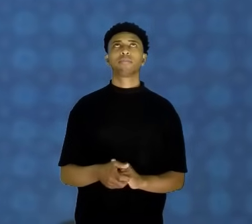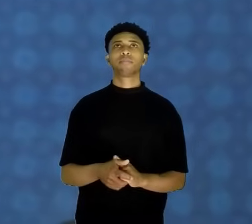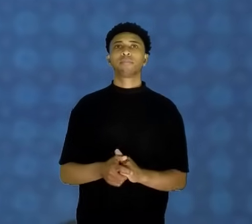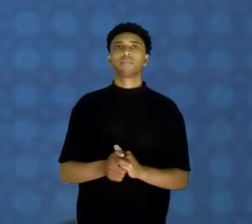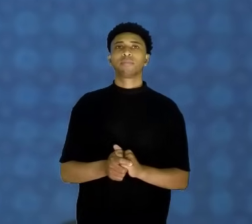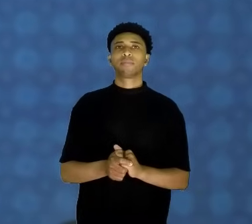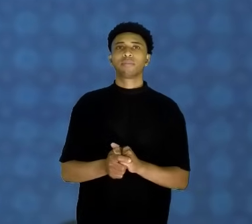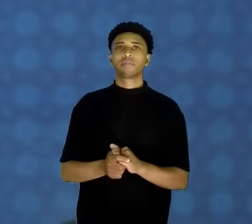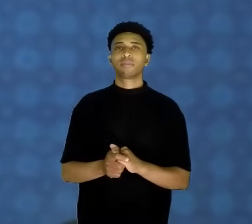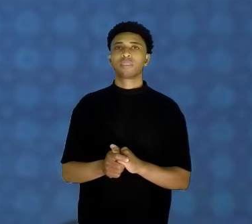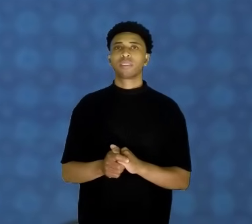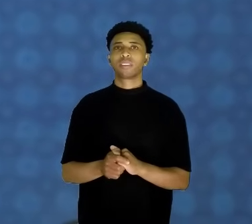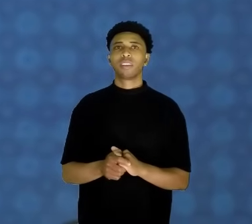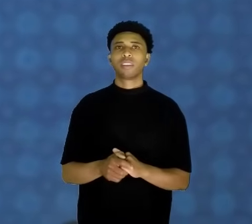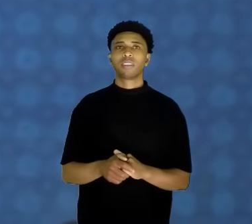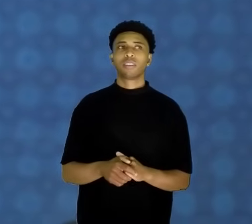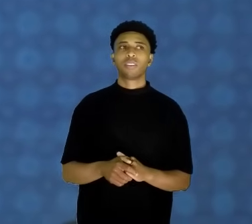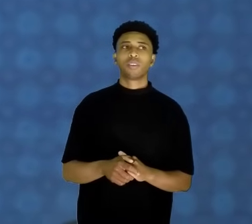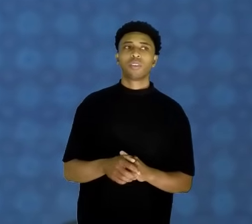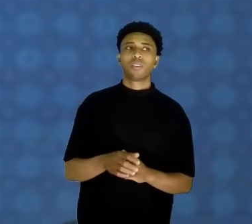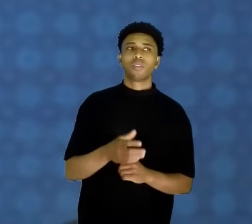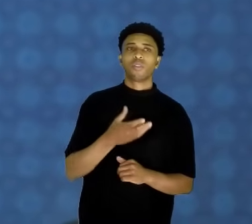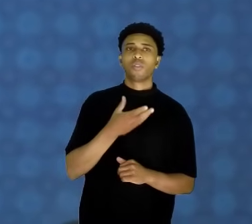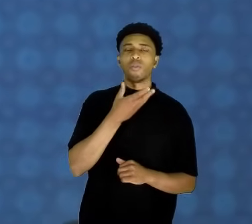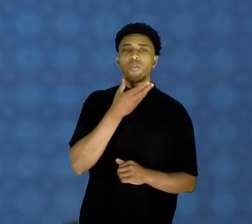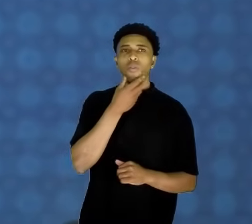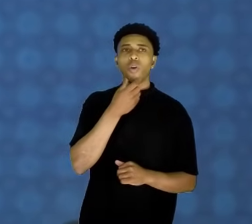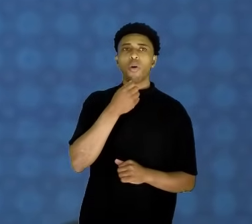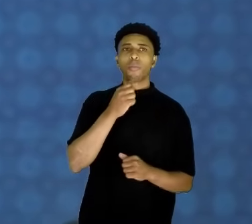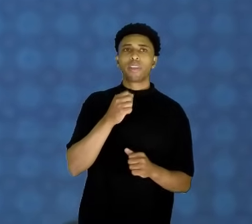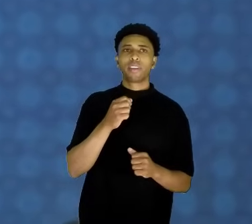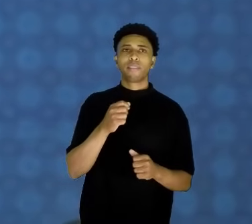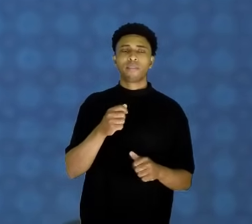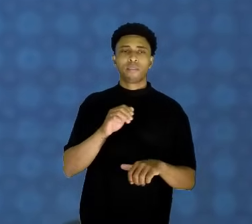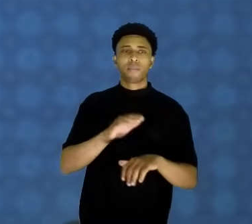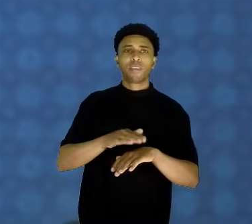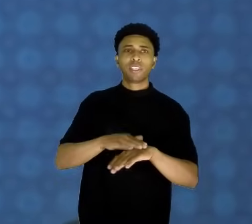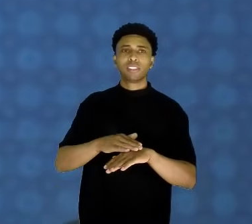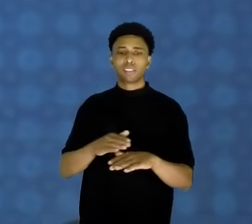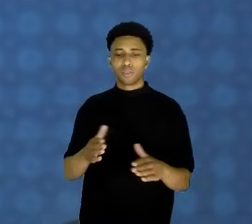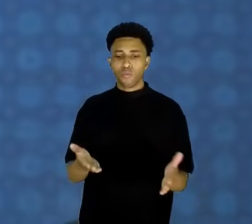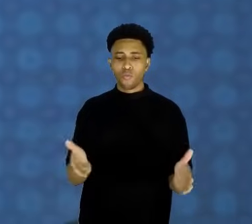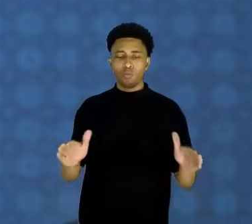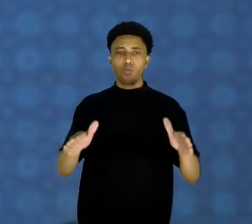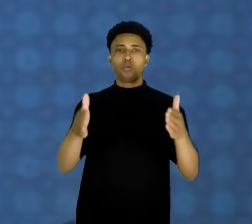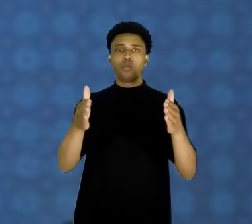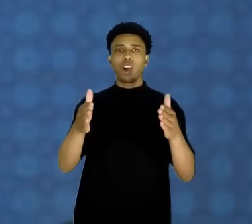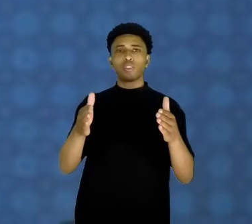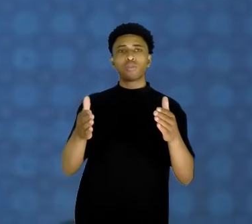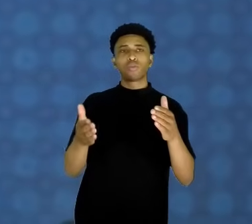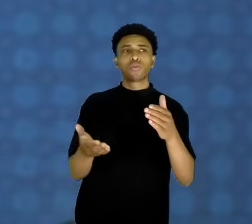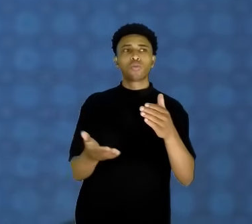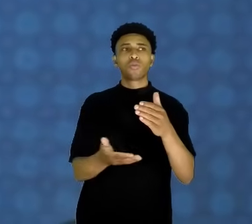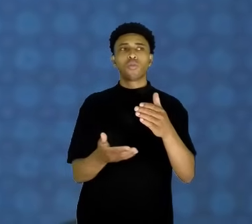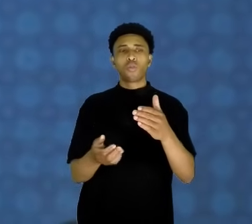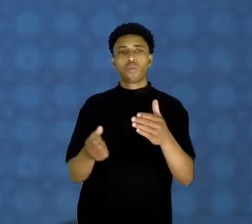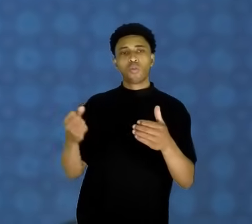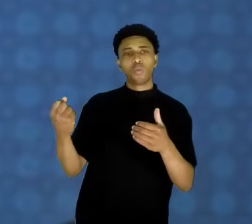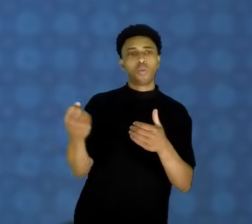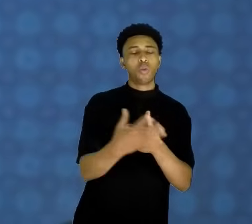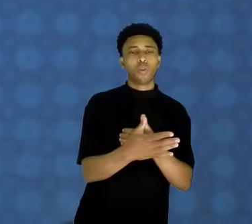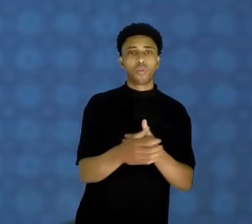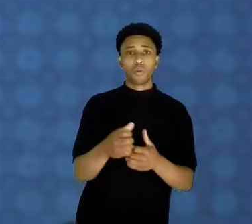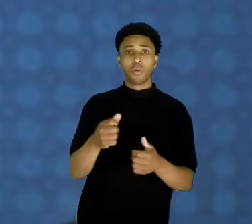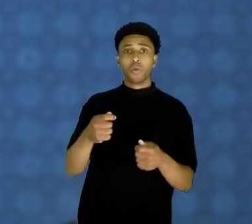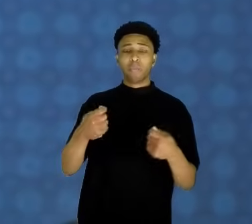aproveitando o vaso velho. Jesus a humilhou. Jesus disse: eu não é certo